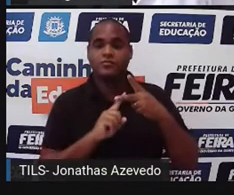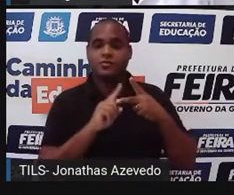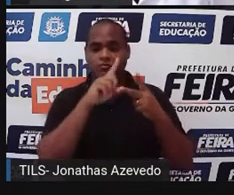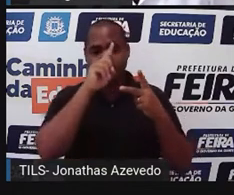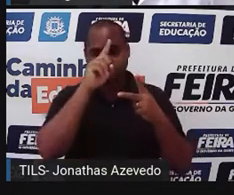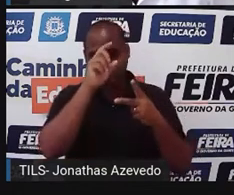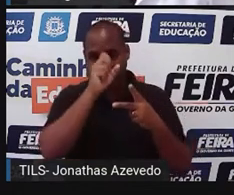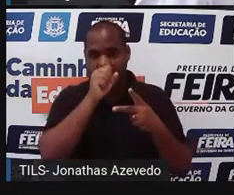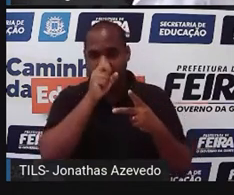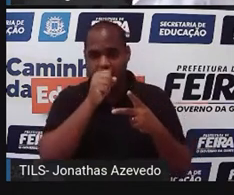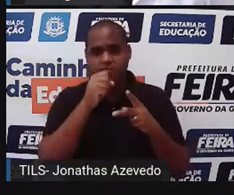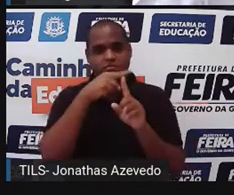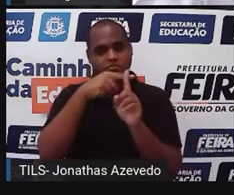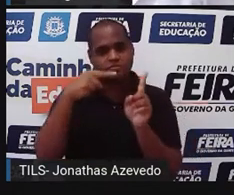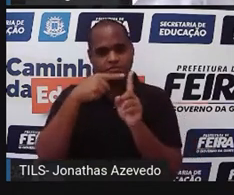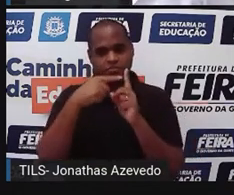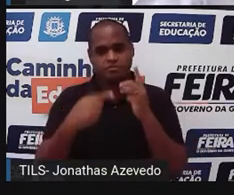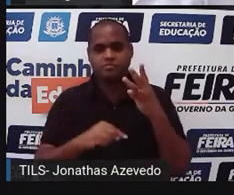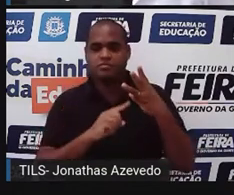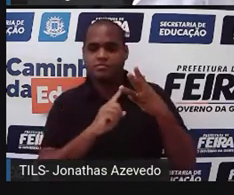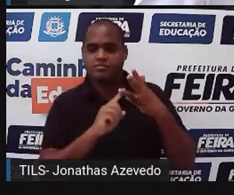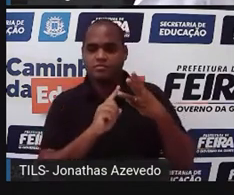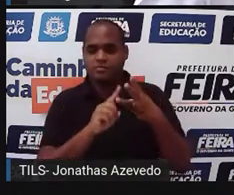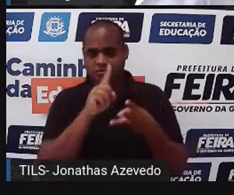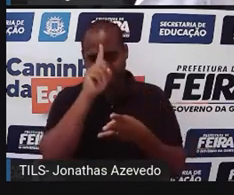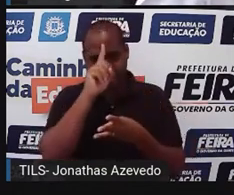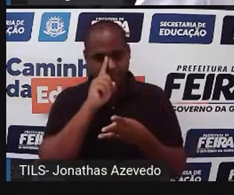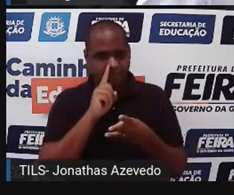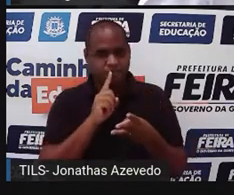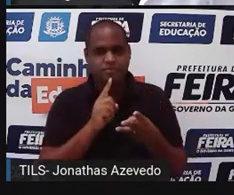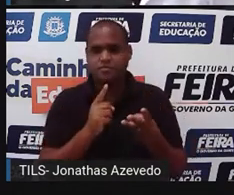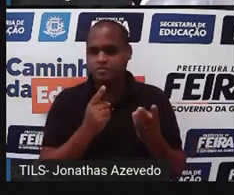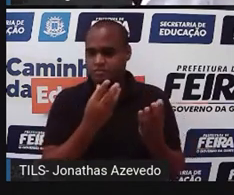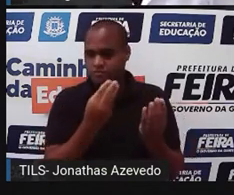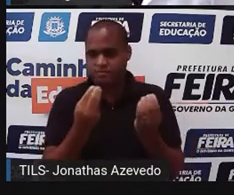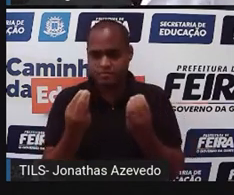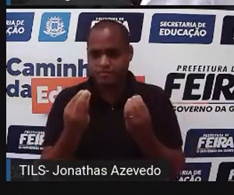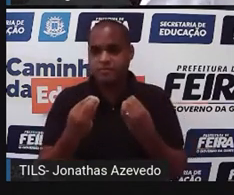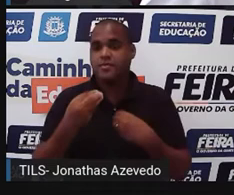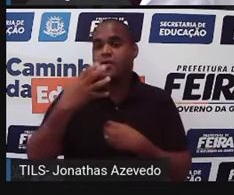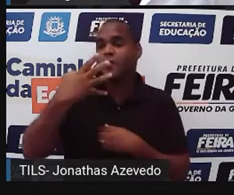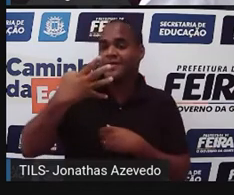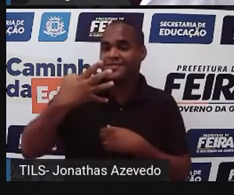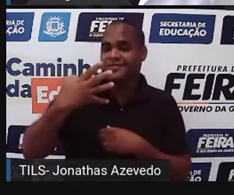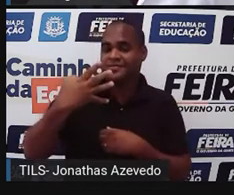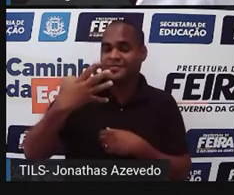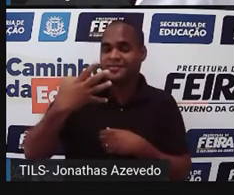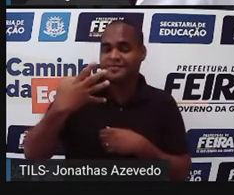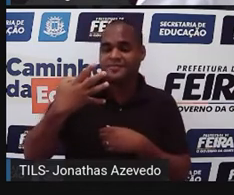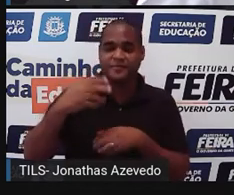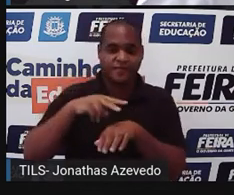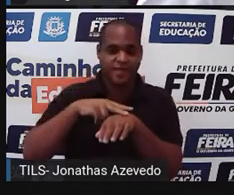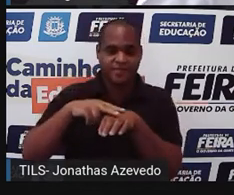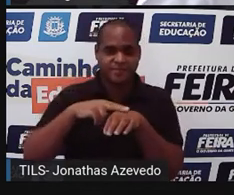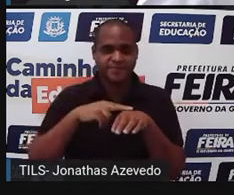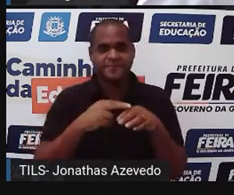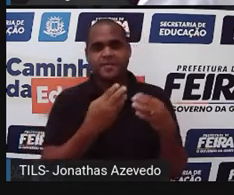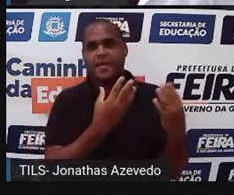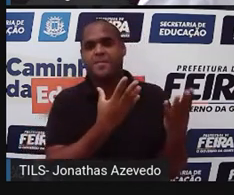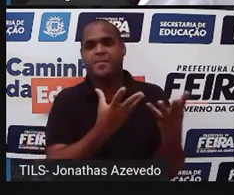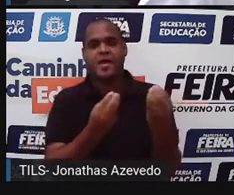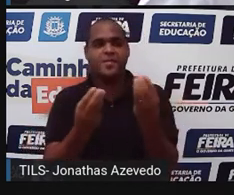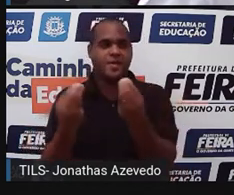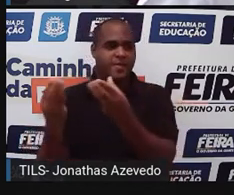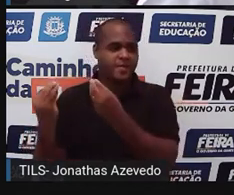em laranja para metade número três em amarelo para a maioria ou Número Quatro em verde